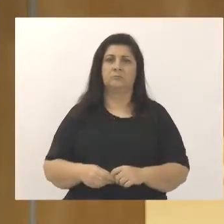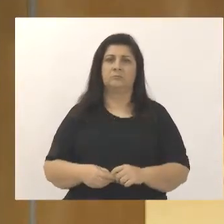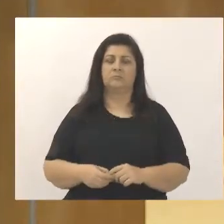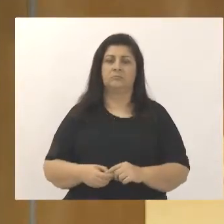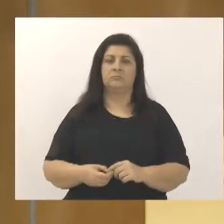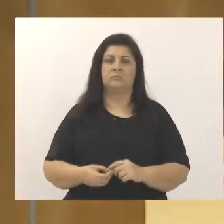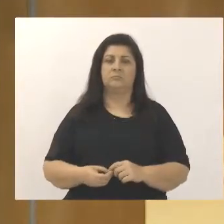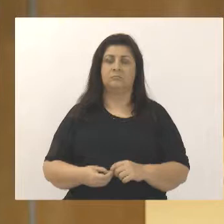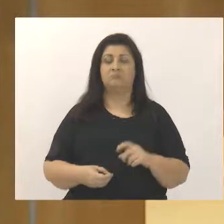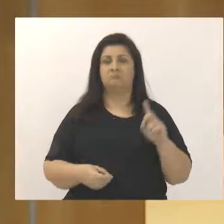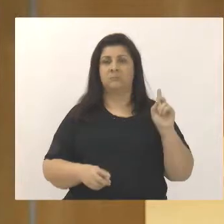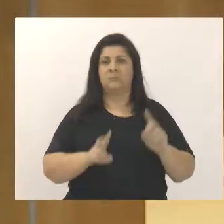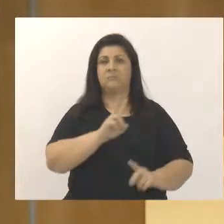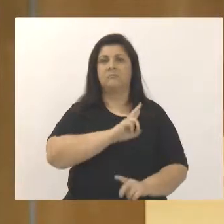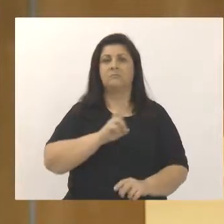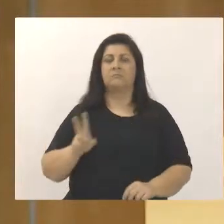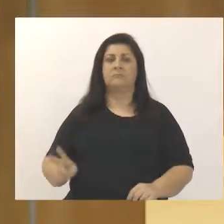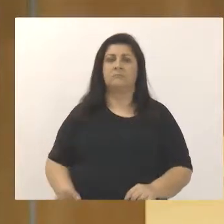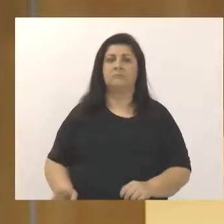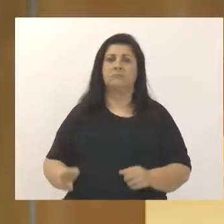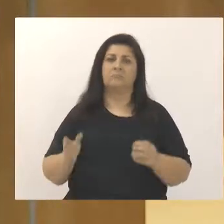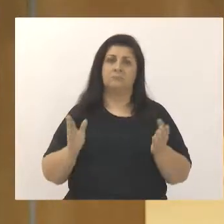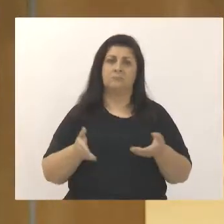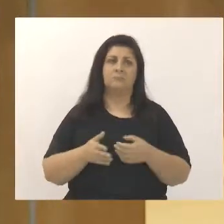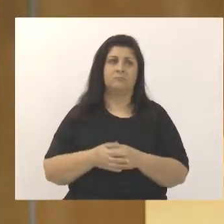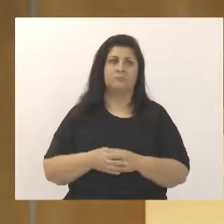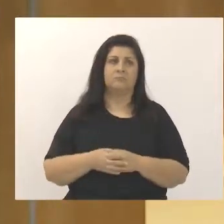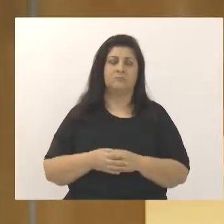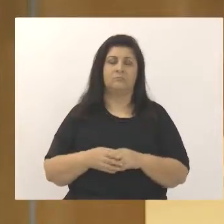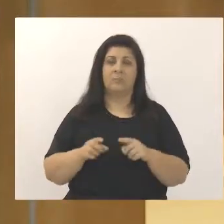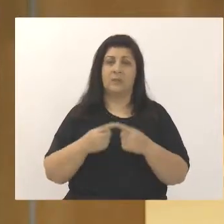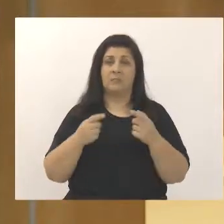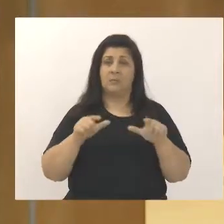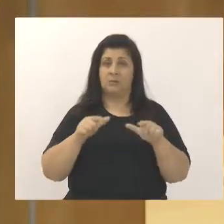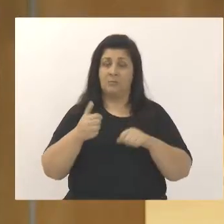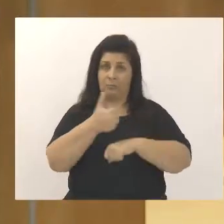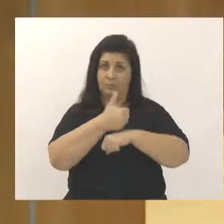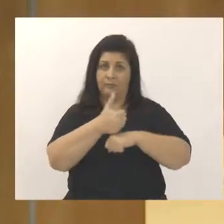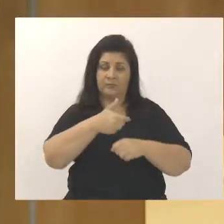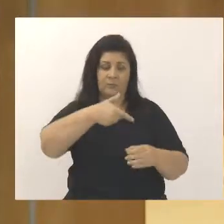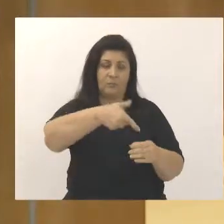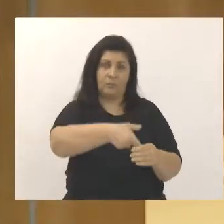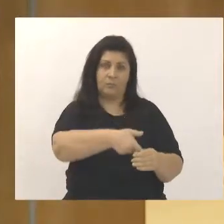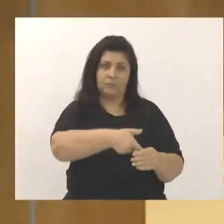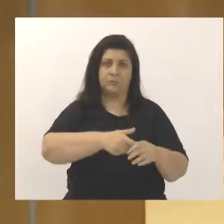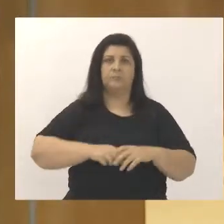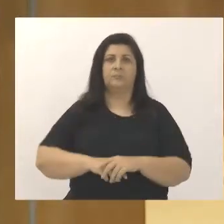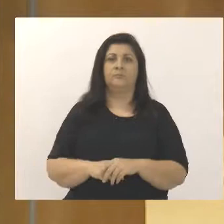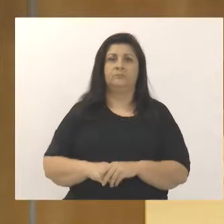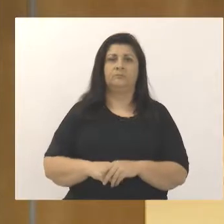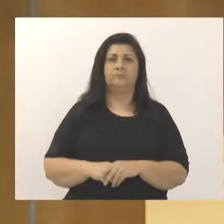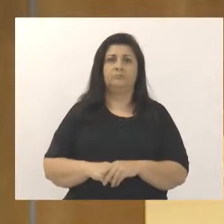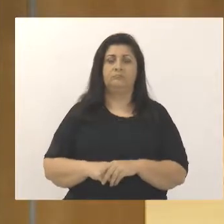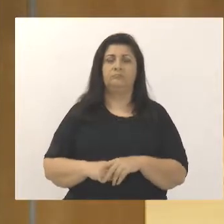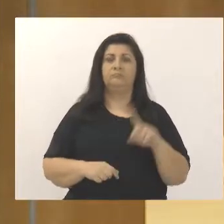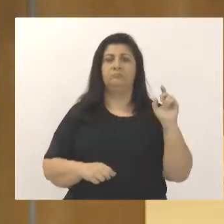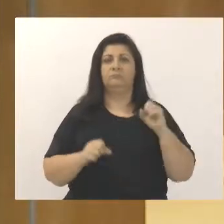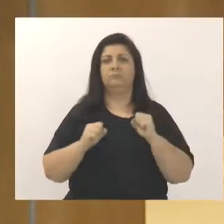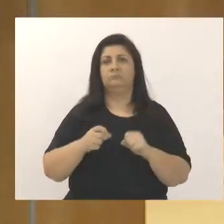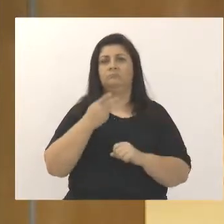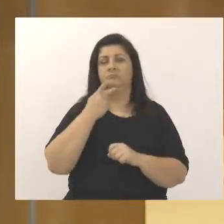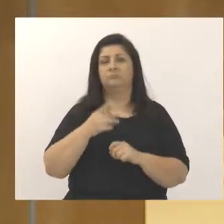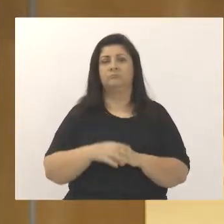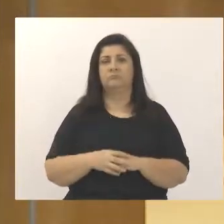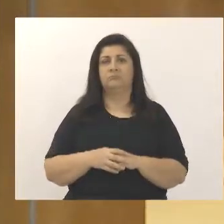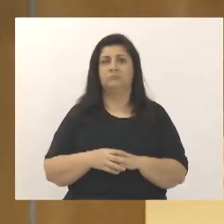Eu, como vereador, que hoje estou vereador, minha função é frentista, e eu, como um bom frentista, eu posso falar, porque depender